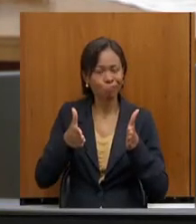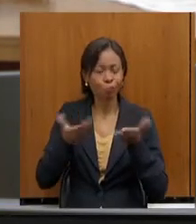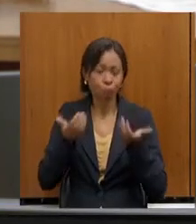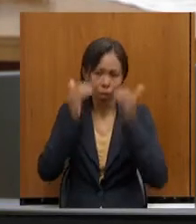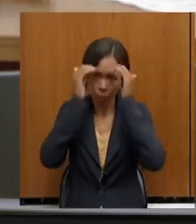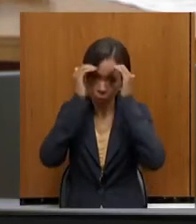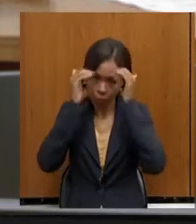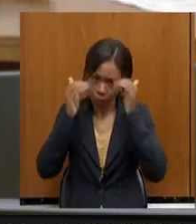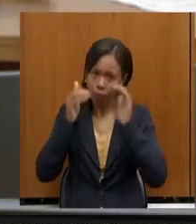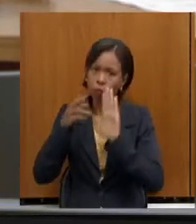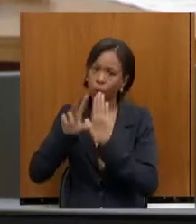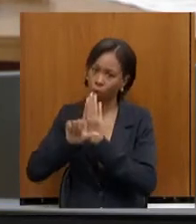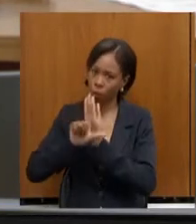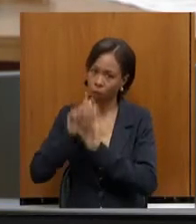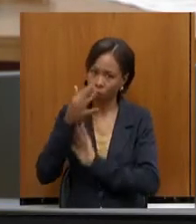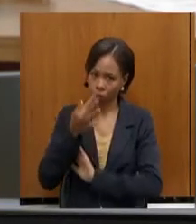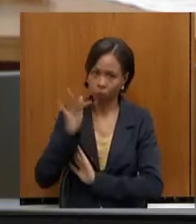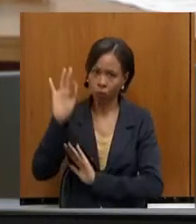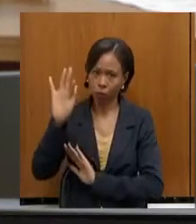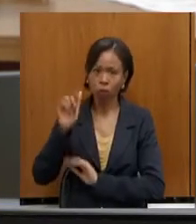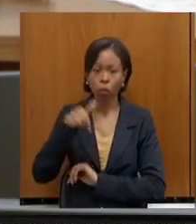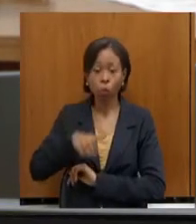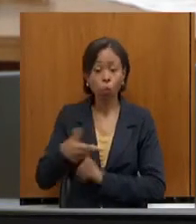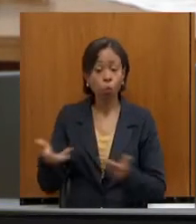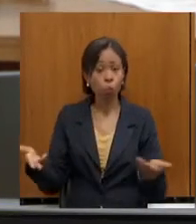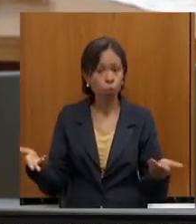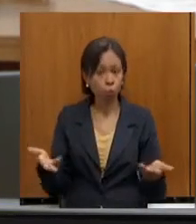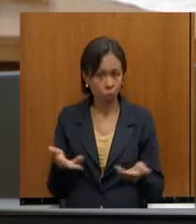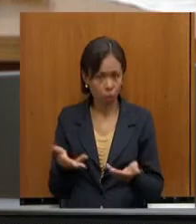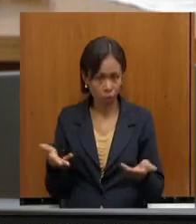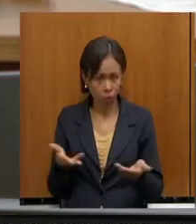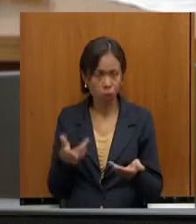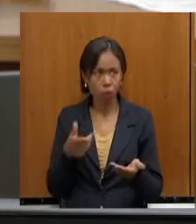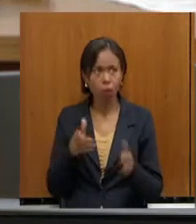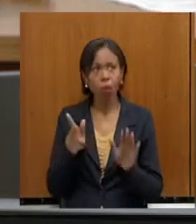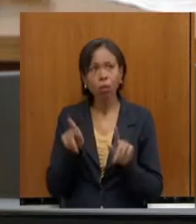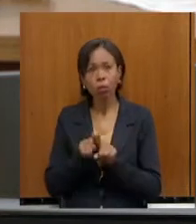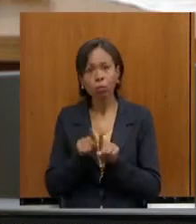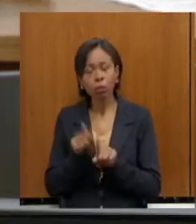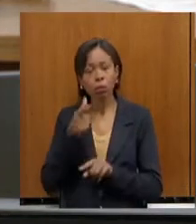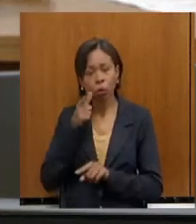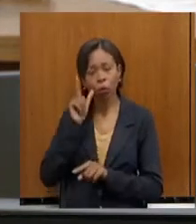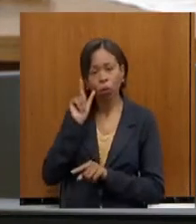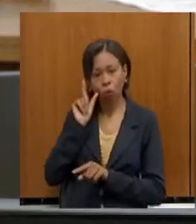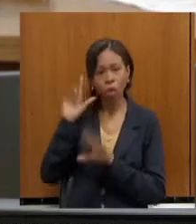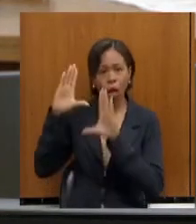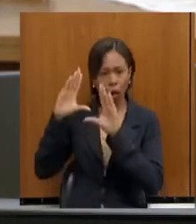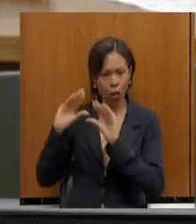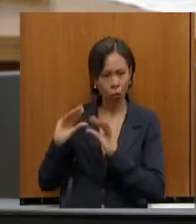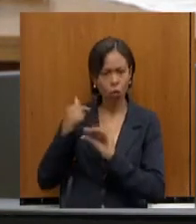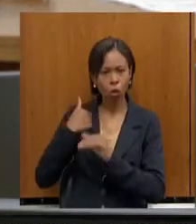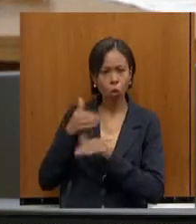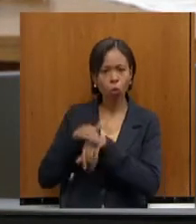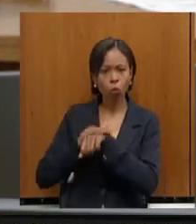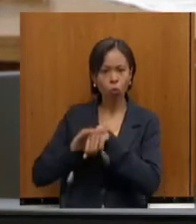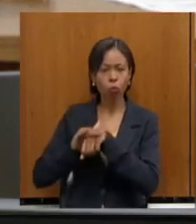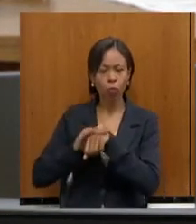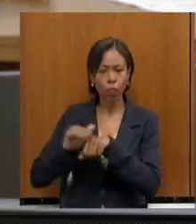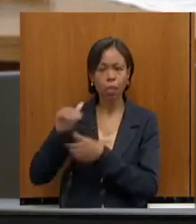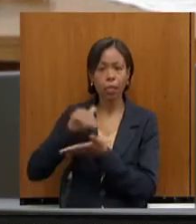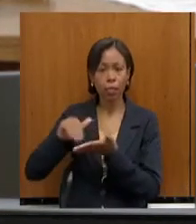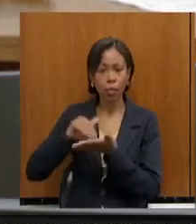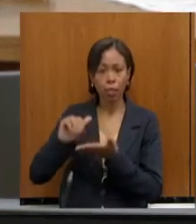Legislação Federal então nós estamos nesse momento hoje né ontem também a noite tive oportunidade de conversar com a